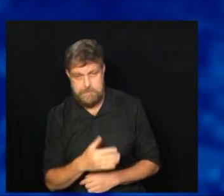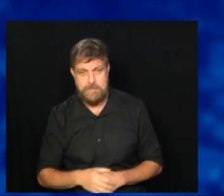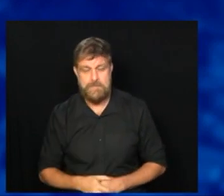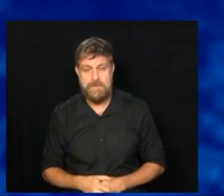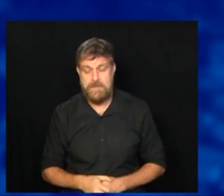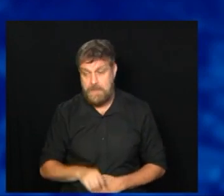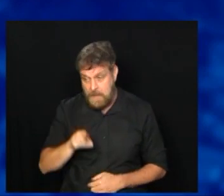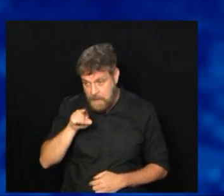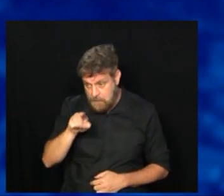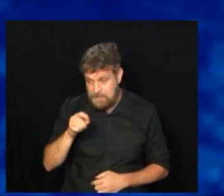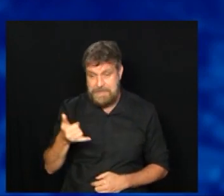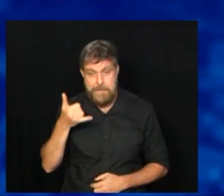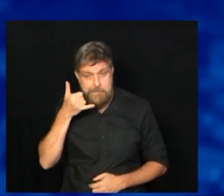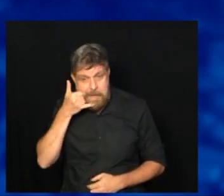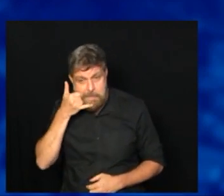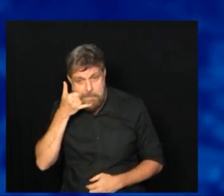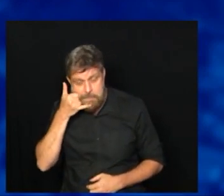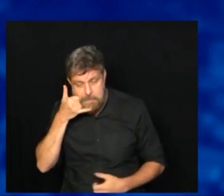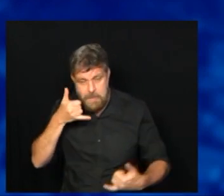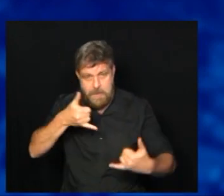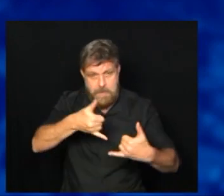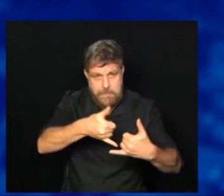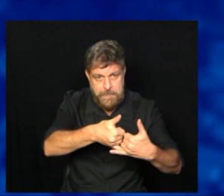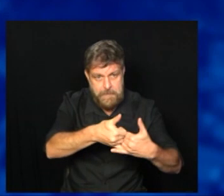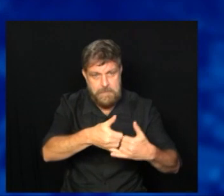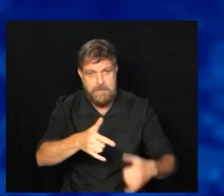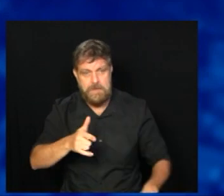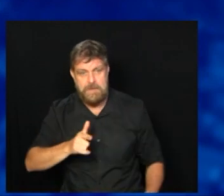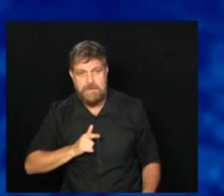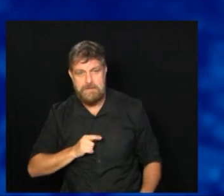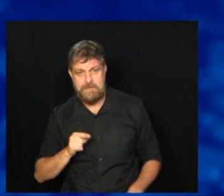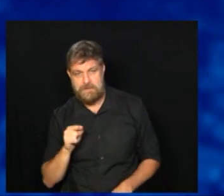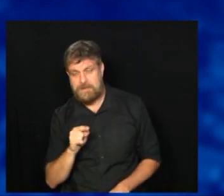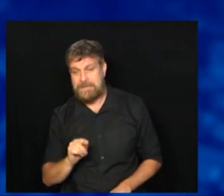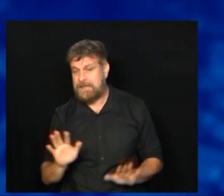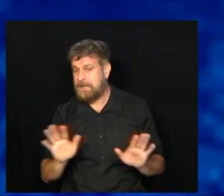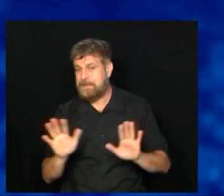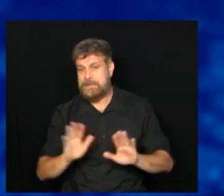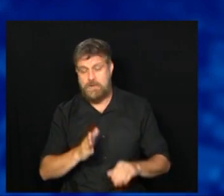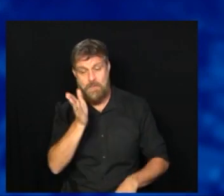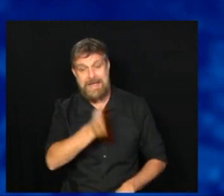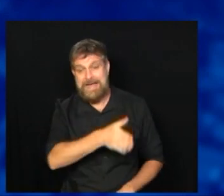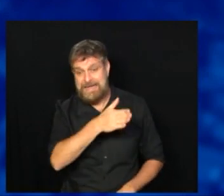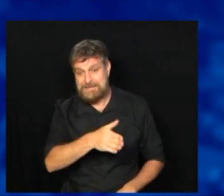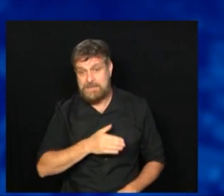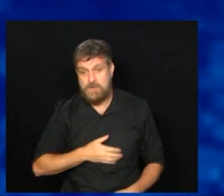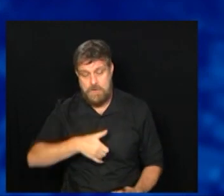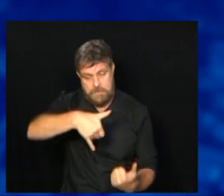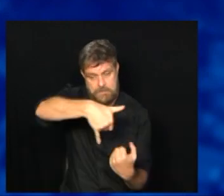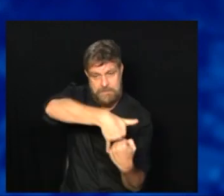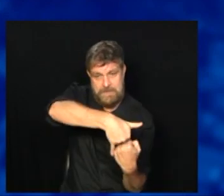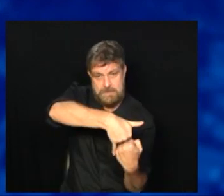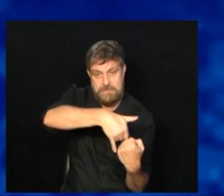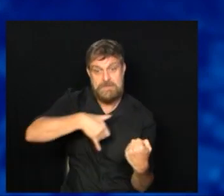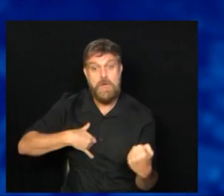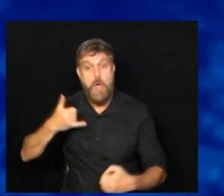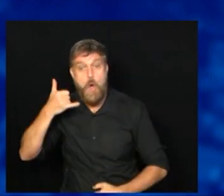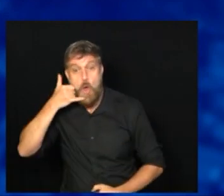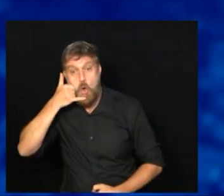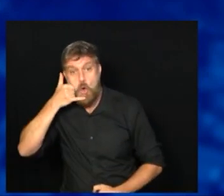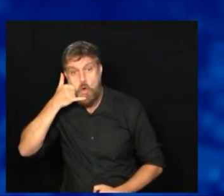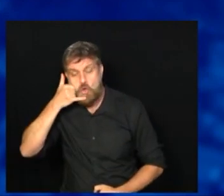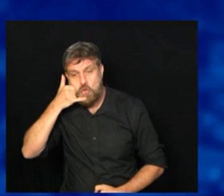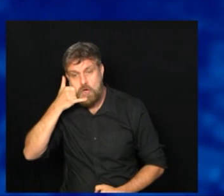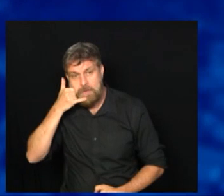994764677. Então, se você ligar nesse número 3734-2010, não vai existir mais, tem que ligar em um desses números, ou ligar